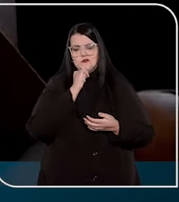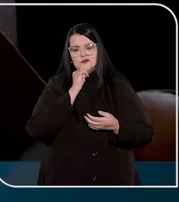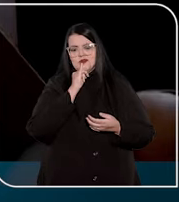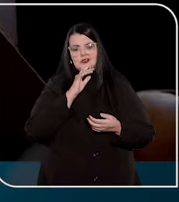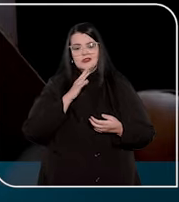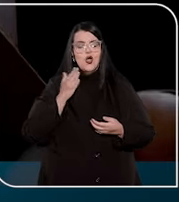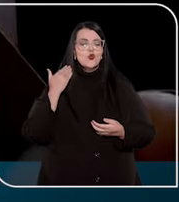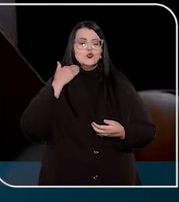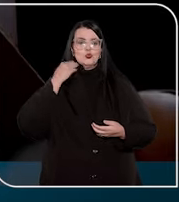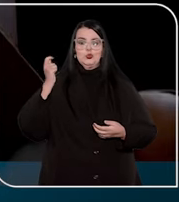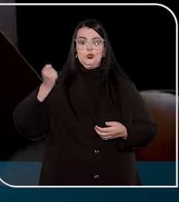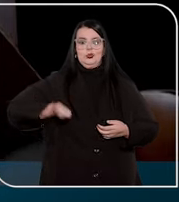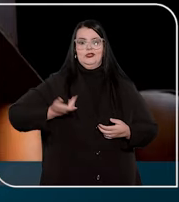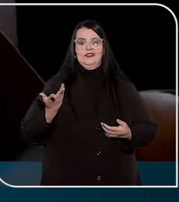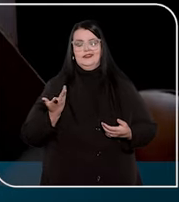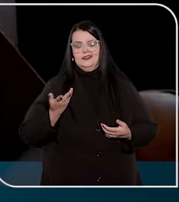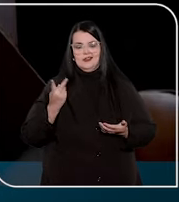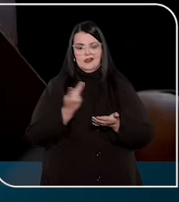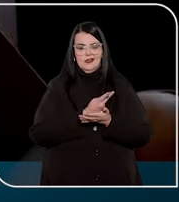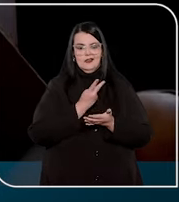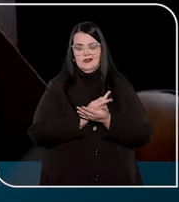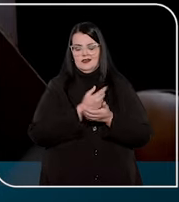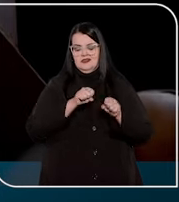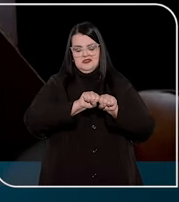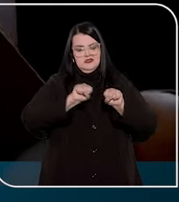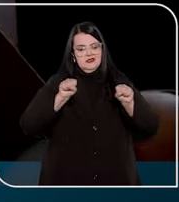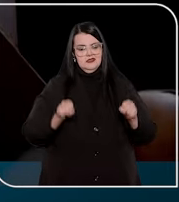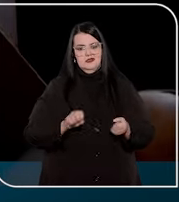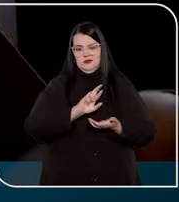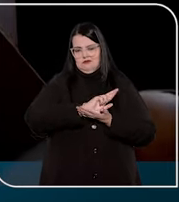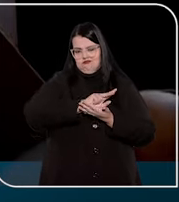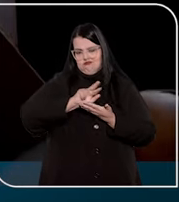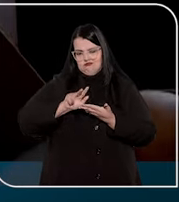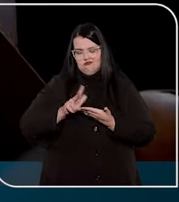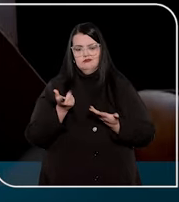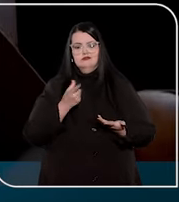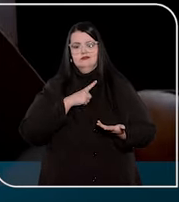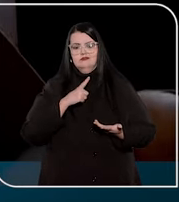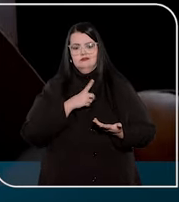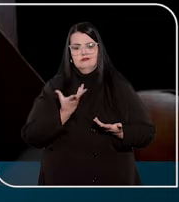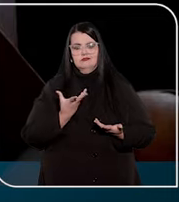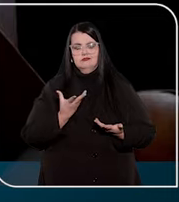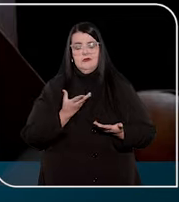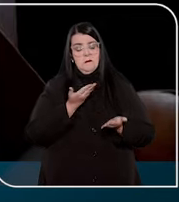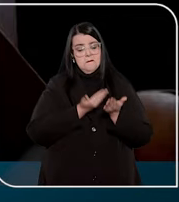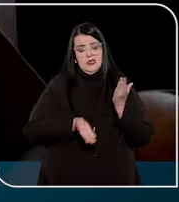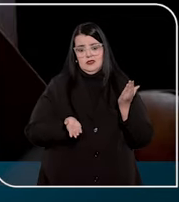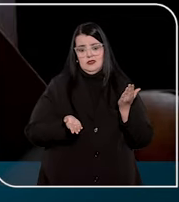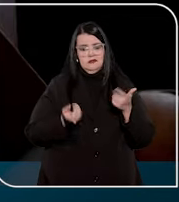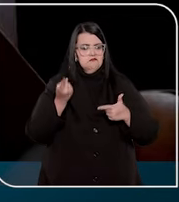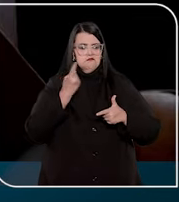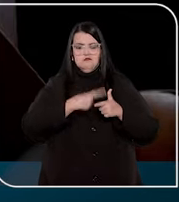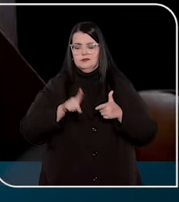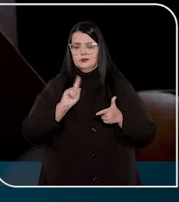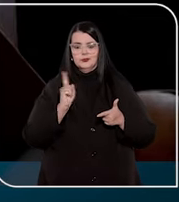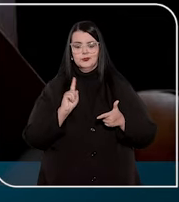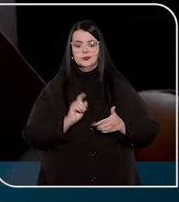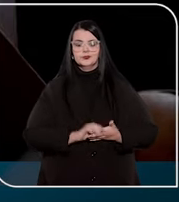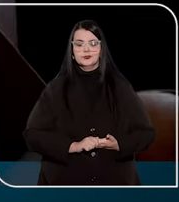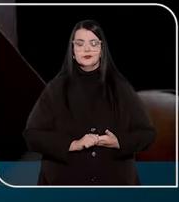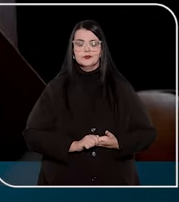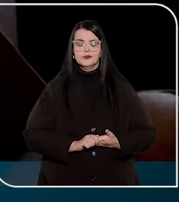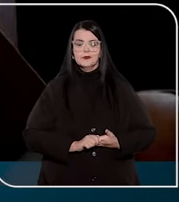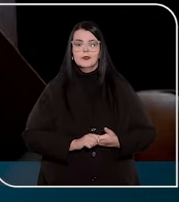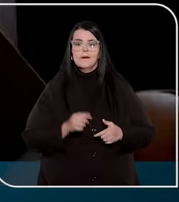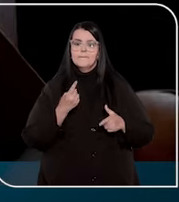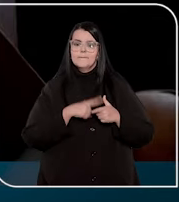é claro, faz parte, né? O sistema é dialético e ninguém vai ficar satisfeito se perder. Se for ficar satisfeito porque perdeu, provavelmente